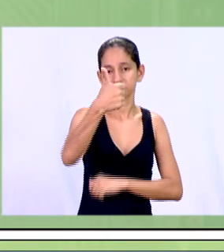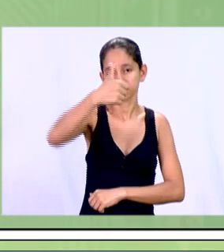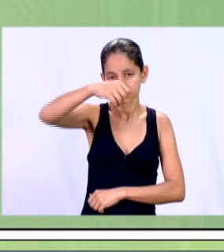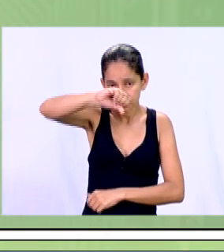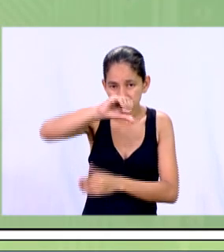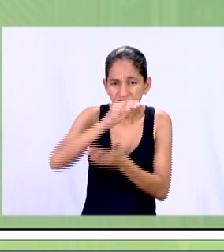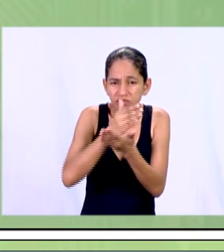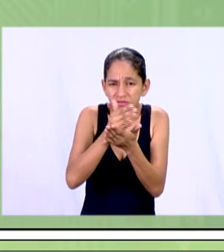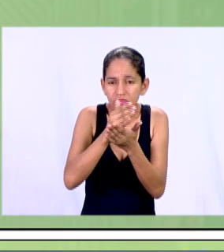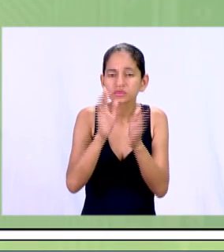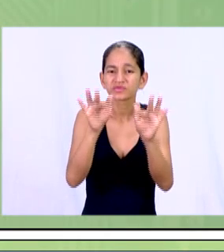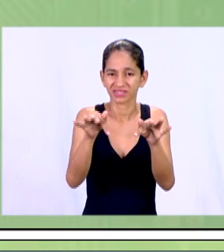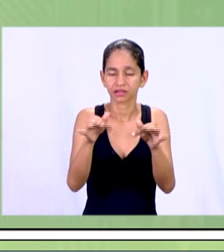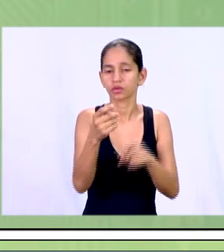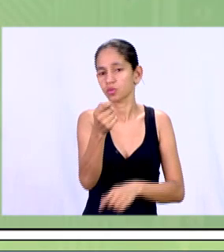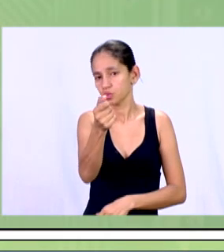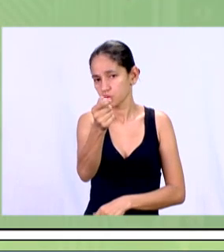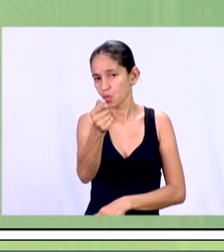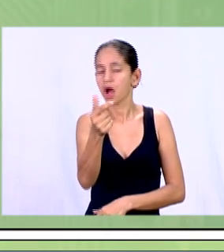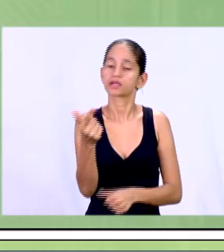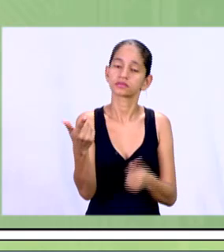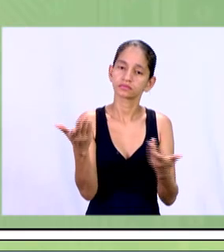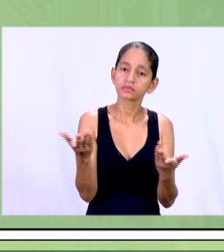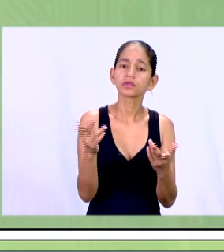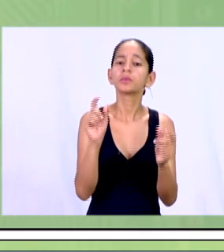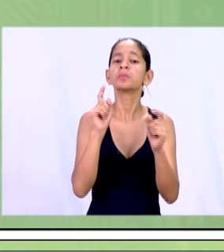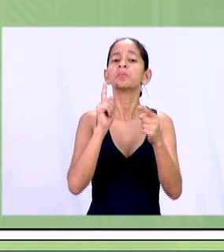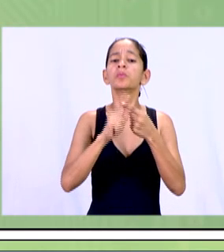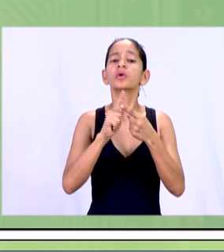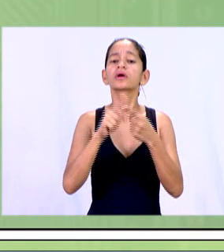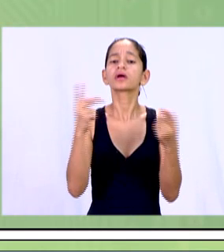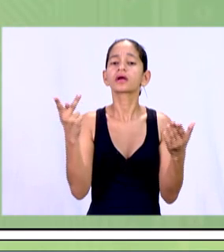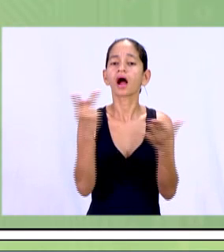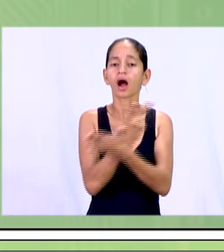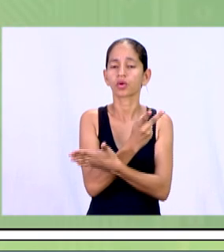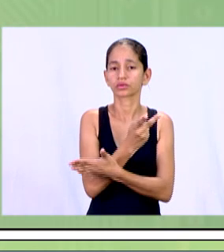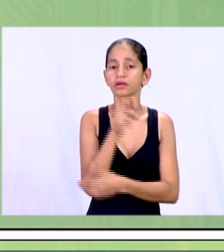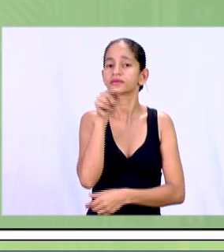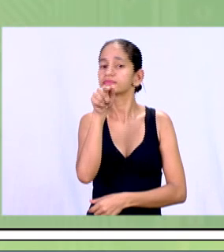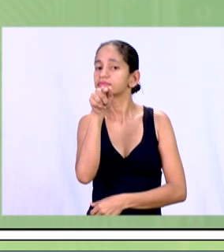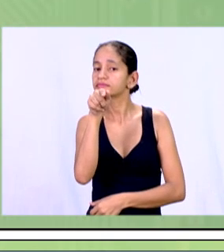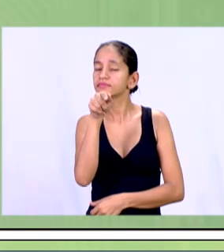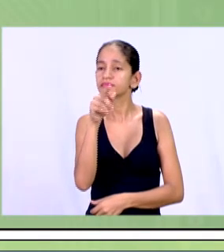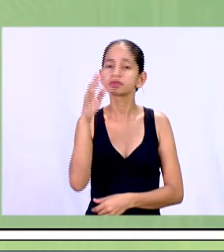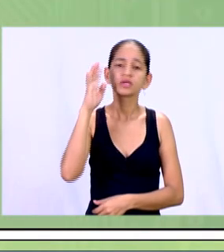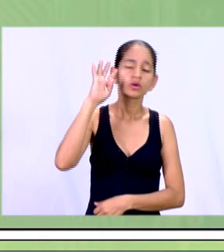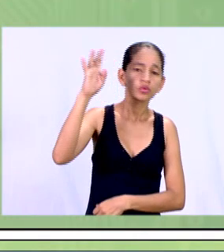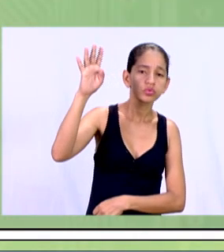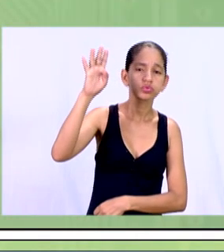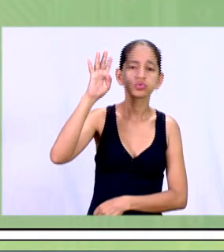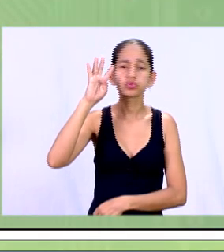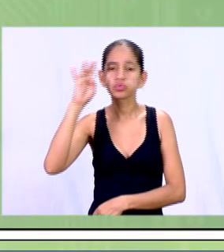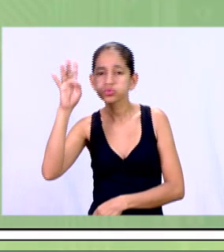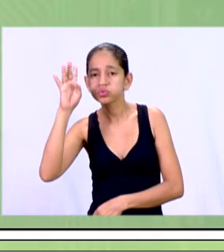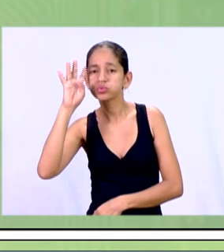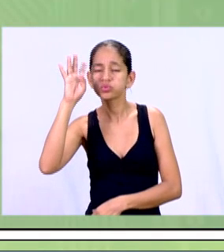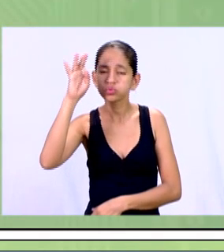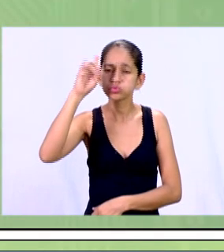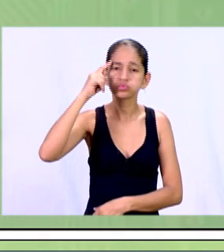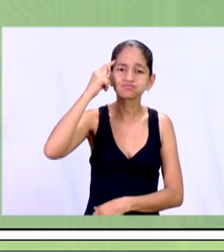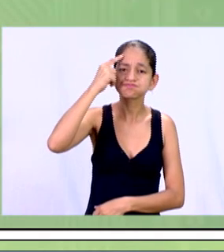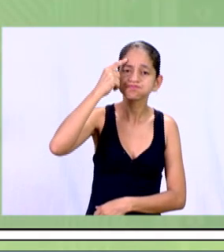né? Então, por que que ela ocorre, né? Por que que existe essa reflexão ética?